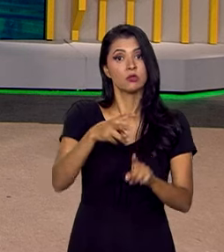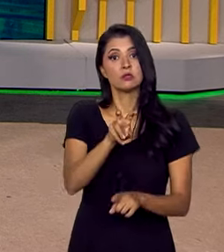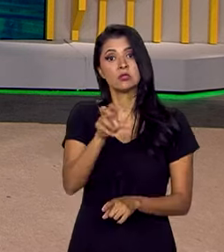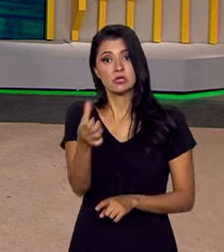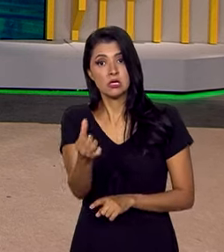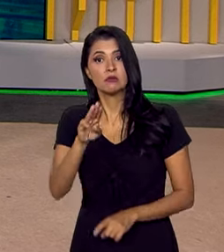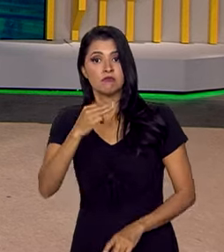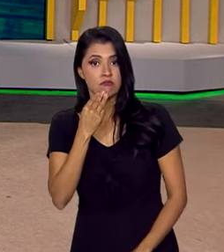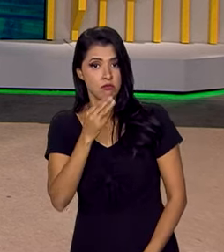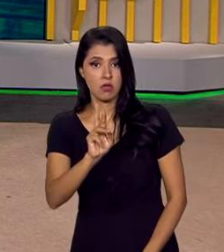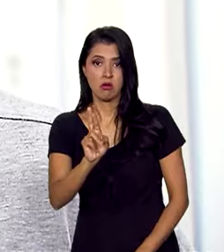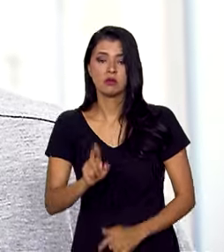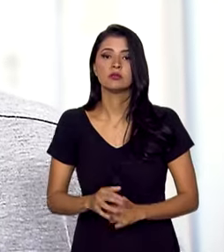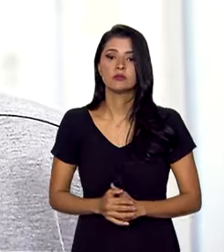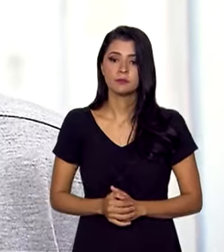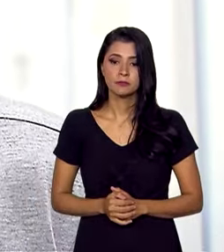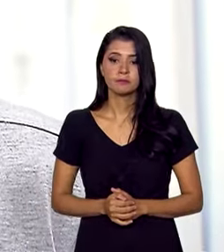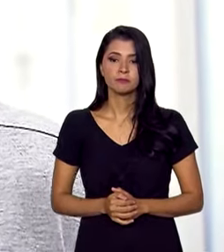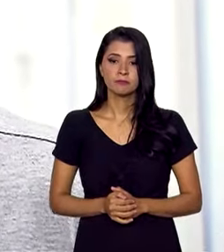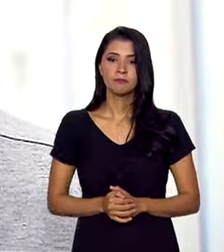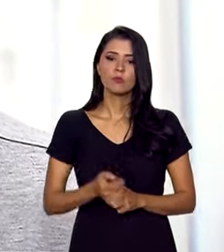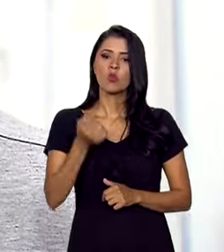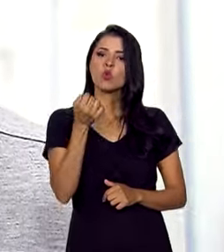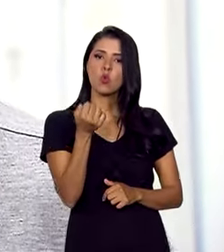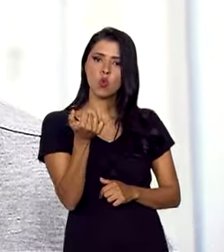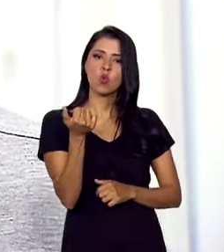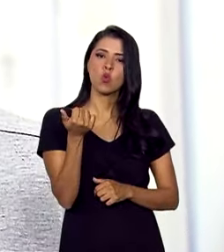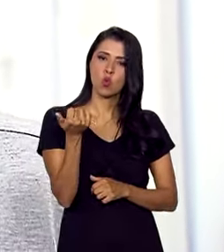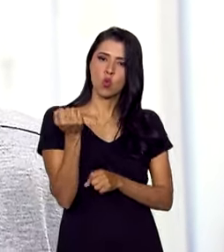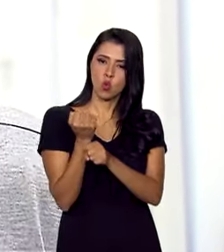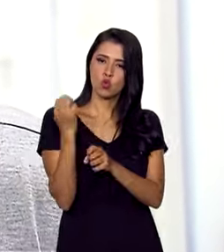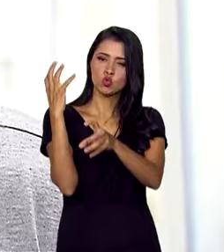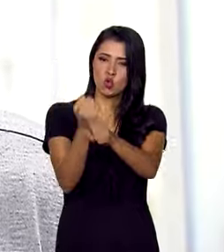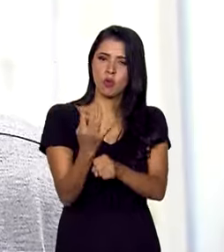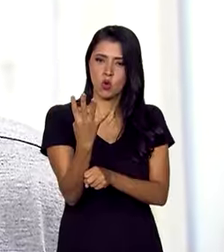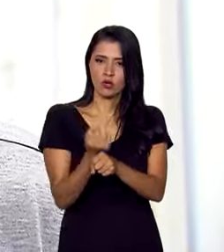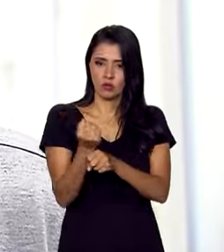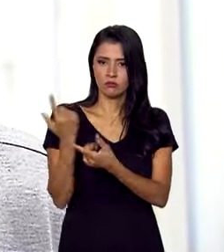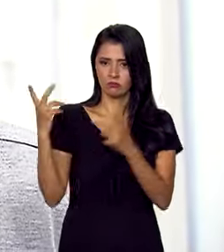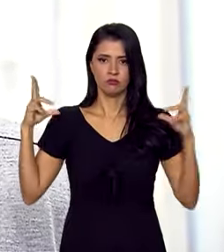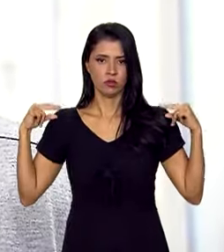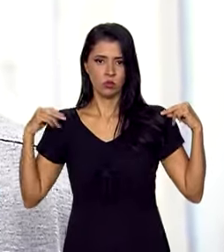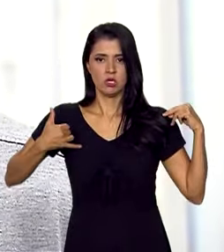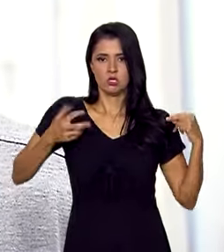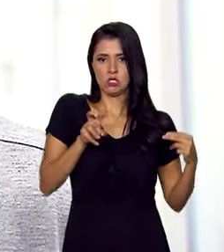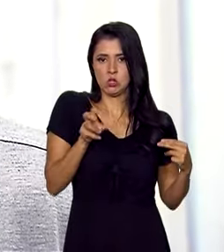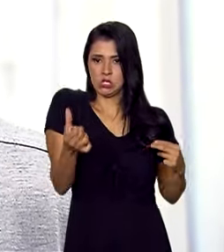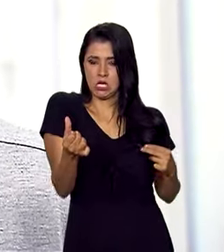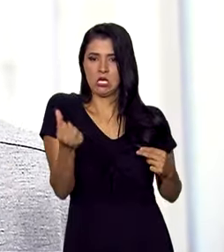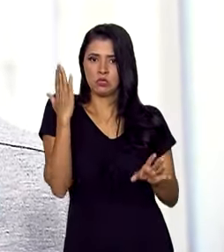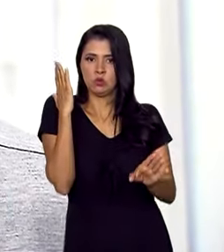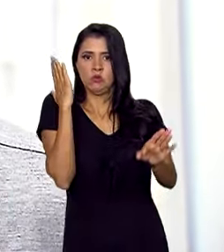milhões de reais. Há 4 anos, esse motorista de 56 anos descobriu um